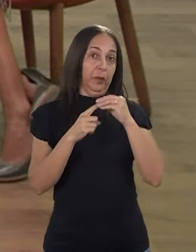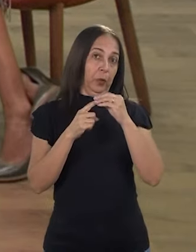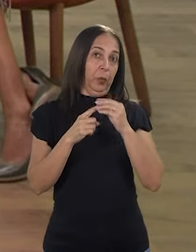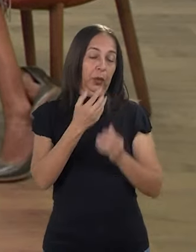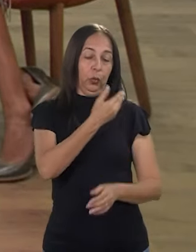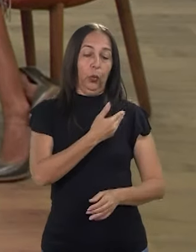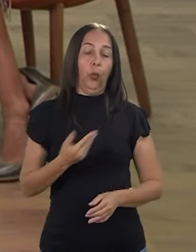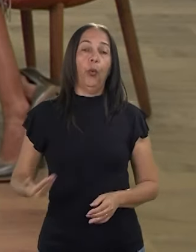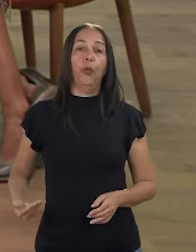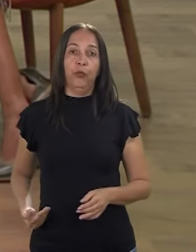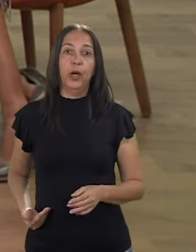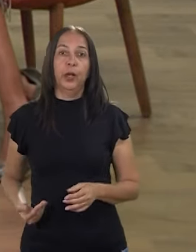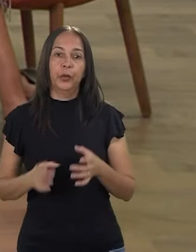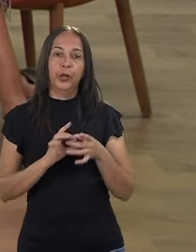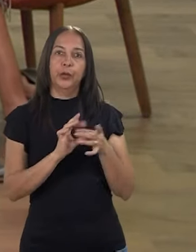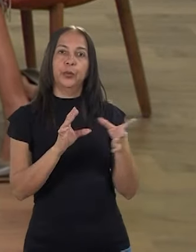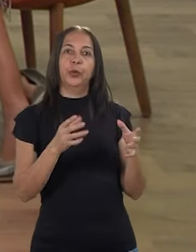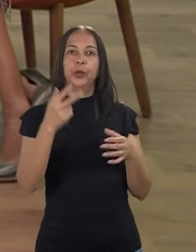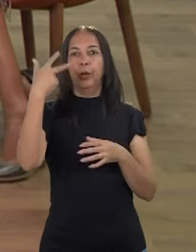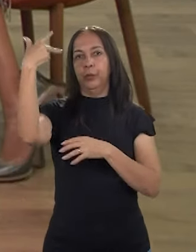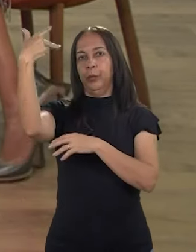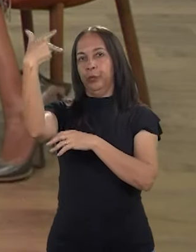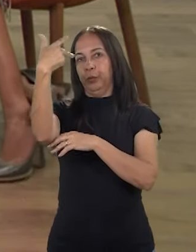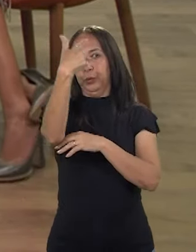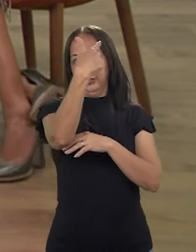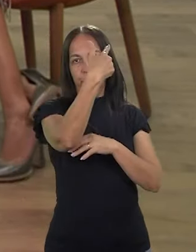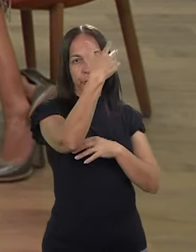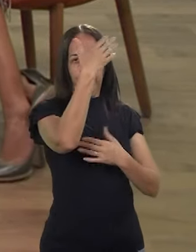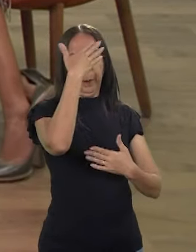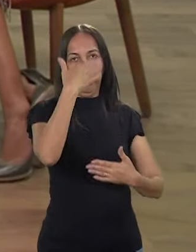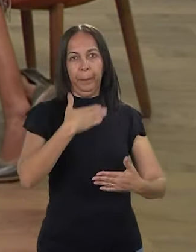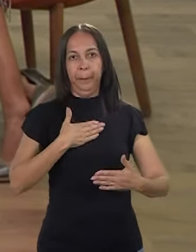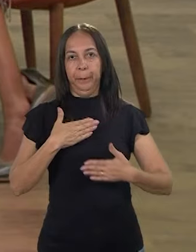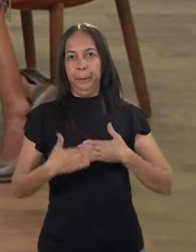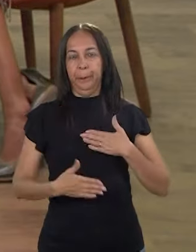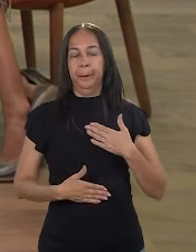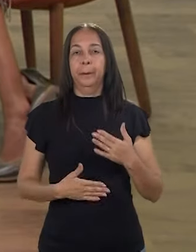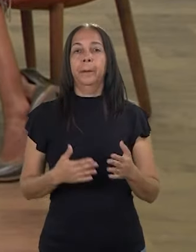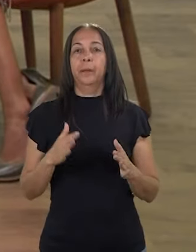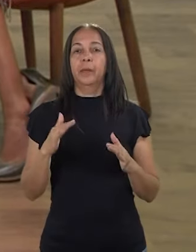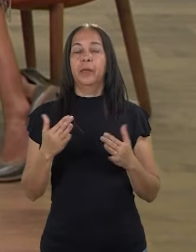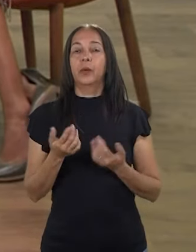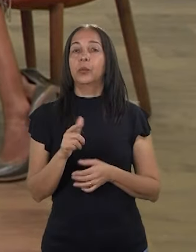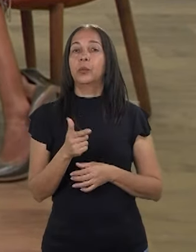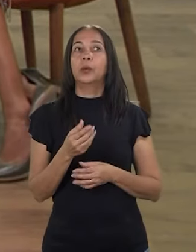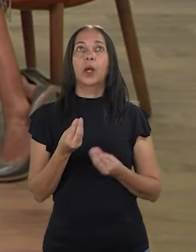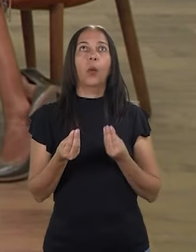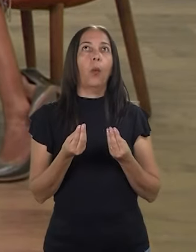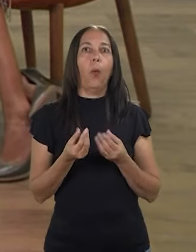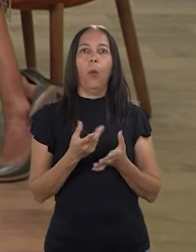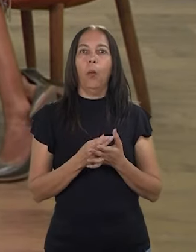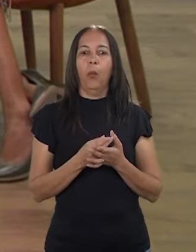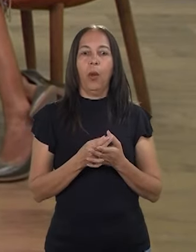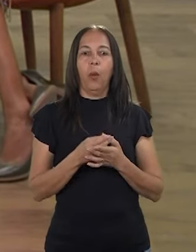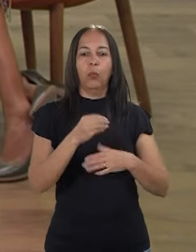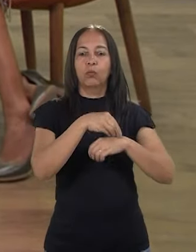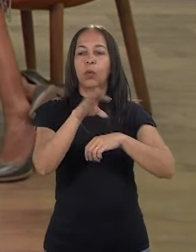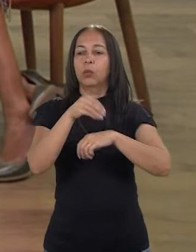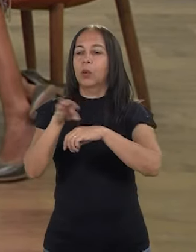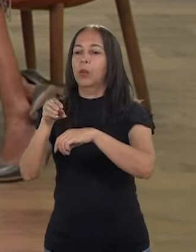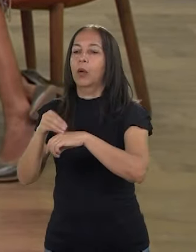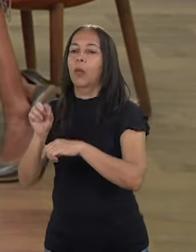facial por exemplo nas câmaras corporais né Lula então assim eu não tenho como disponibilizar o uso de algo que sequer